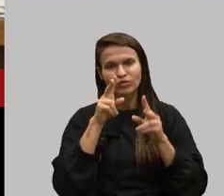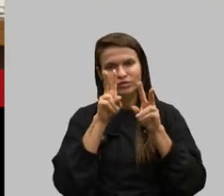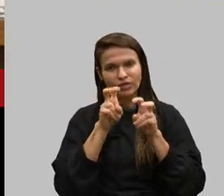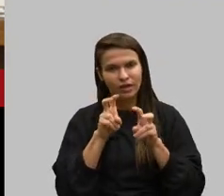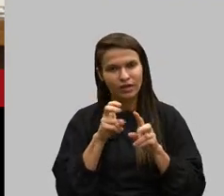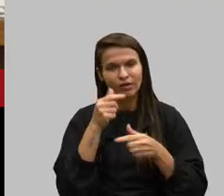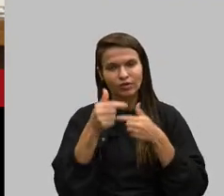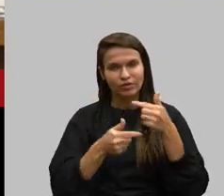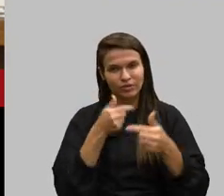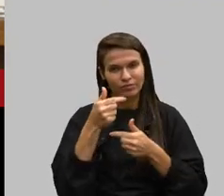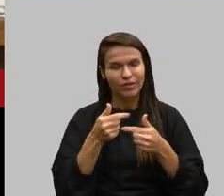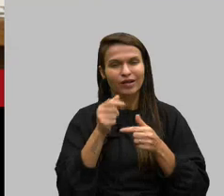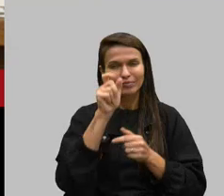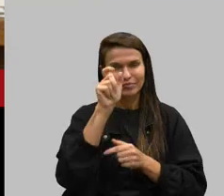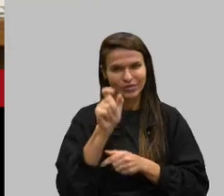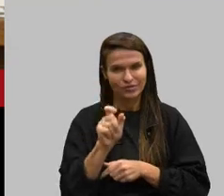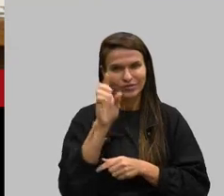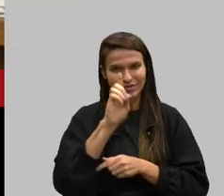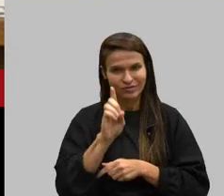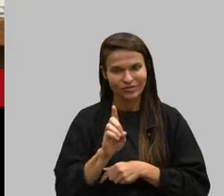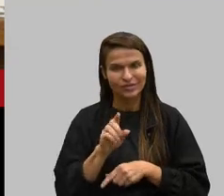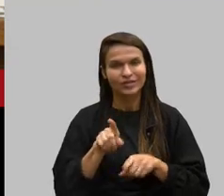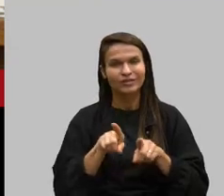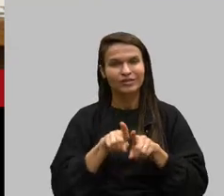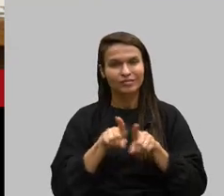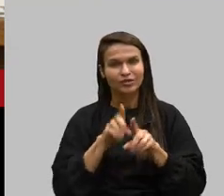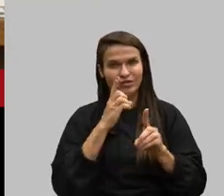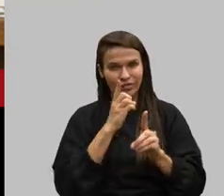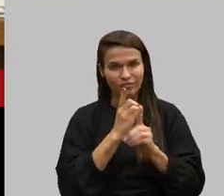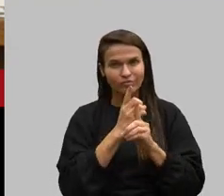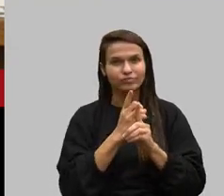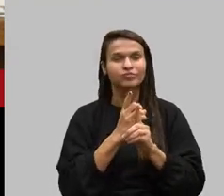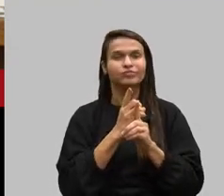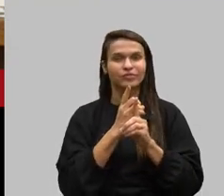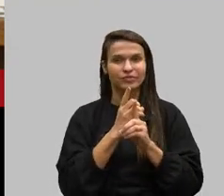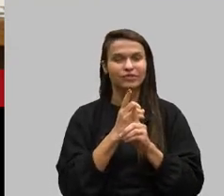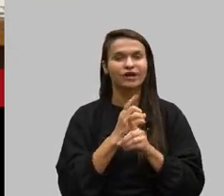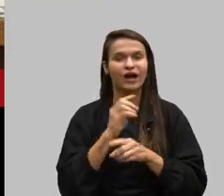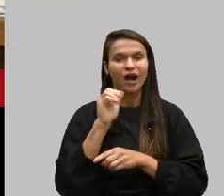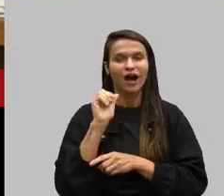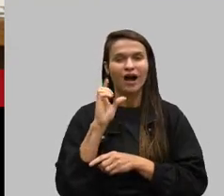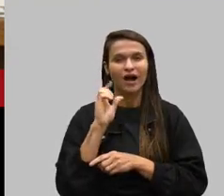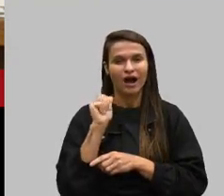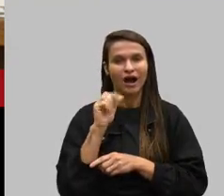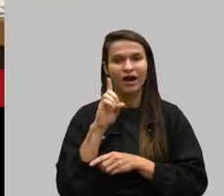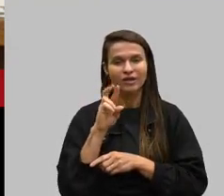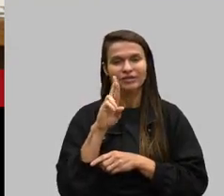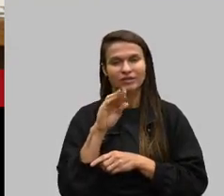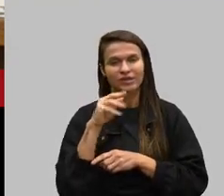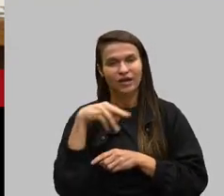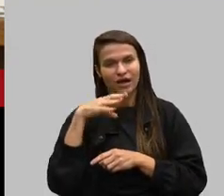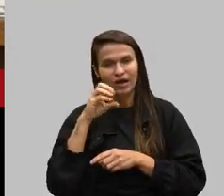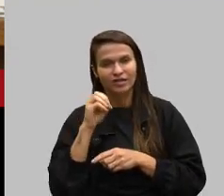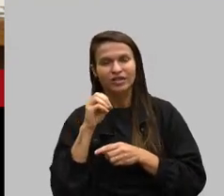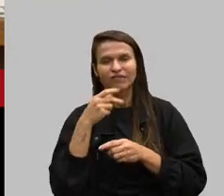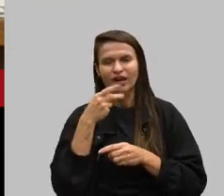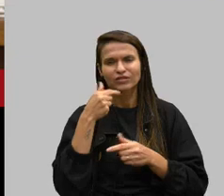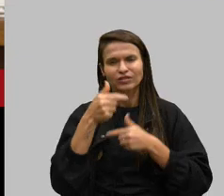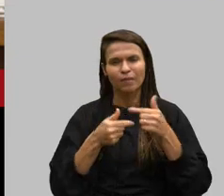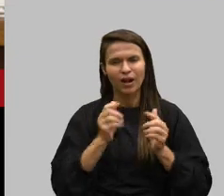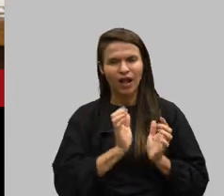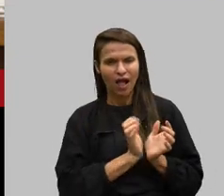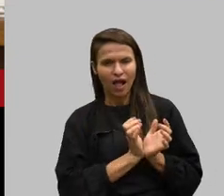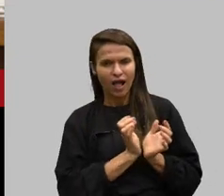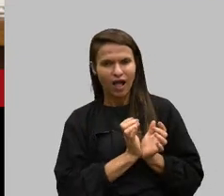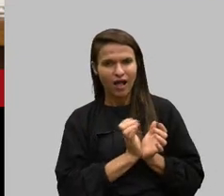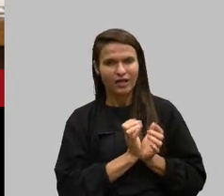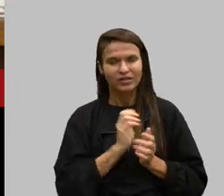deficiência quando eu encontrei deputada Adriana Alvarenga ele fala do trabalho das zapaz o trabalho com as associações cada um de